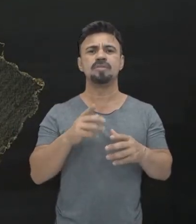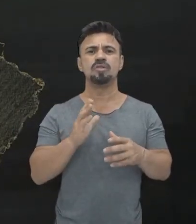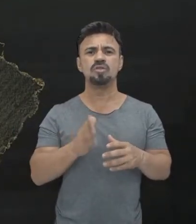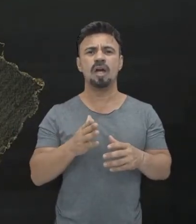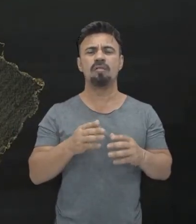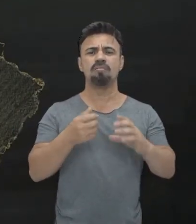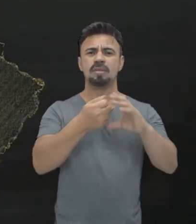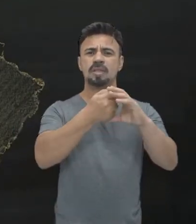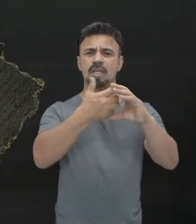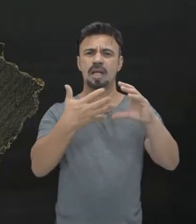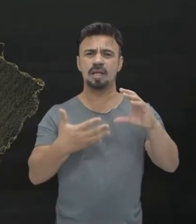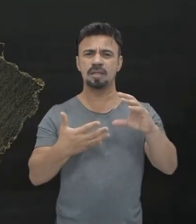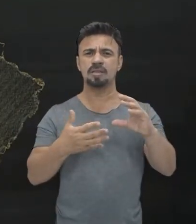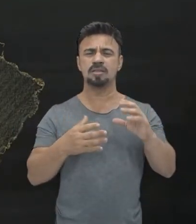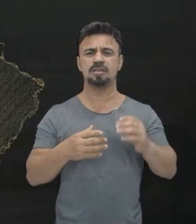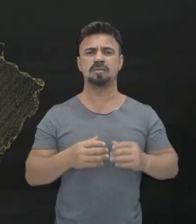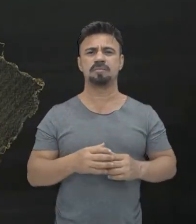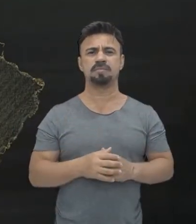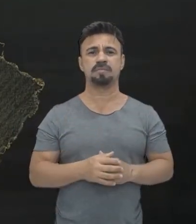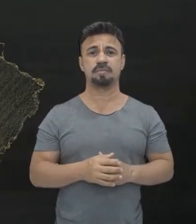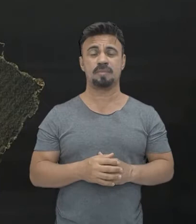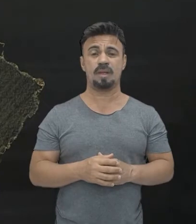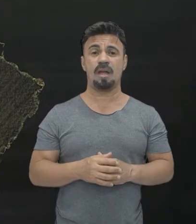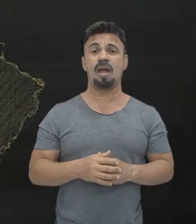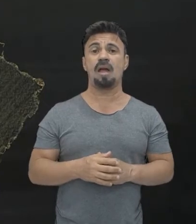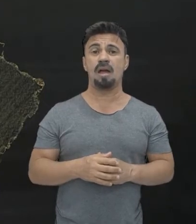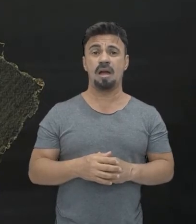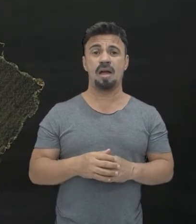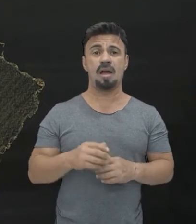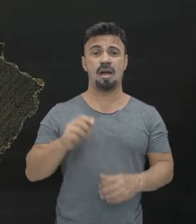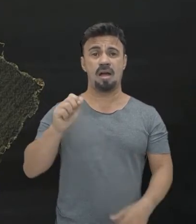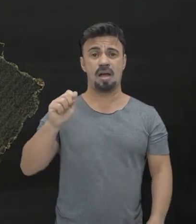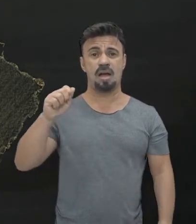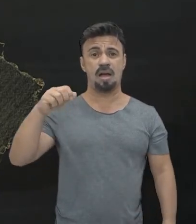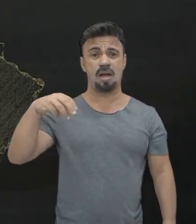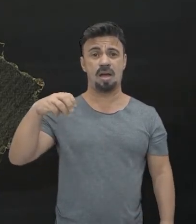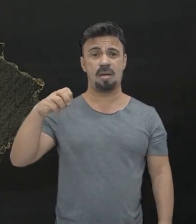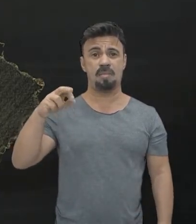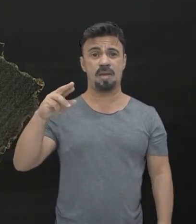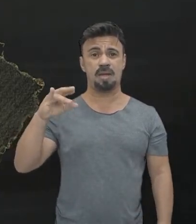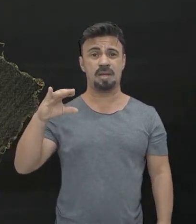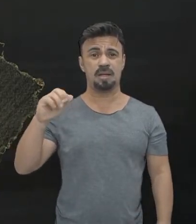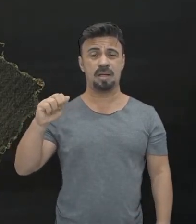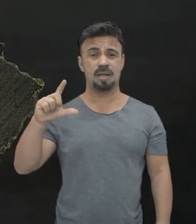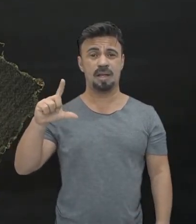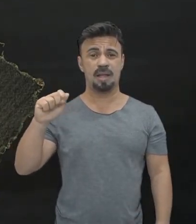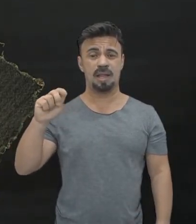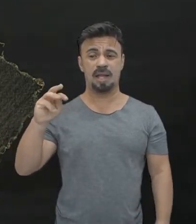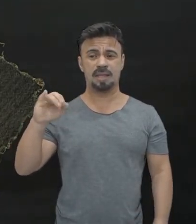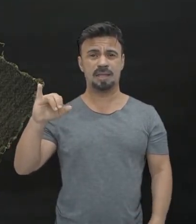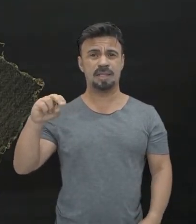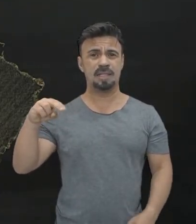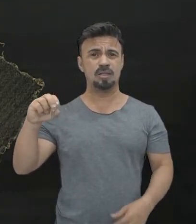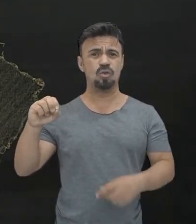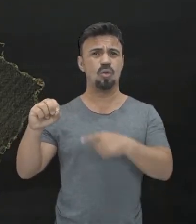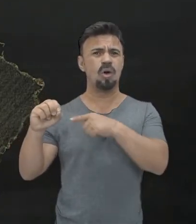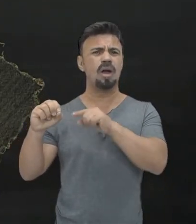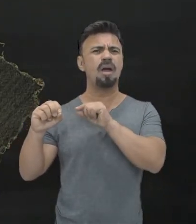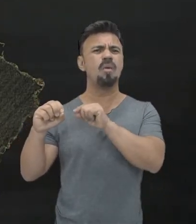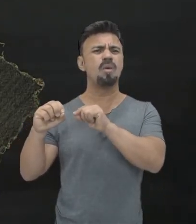essa característica aqui. Agora, América Latina. O que é o latino?